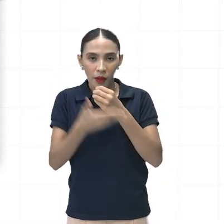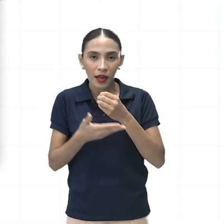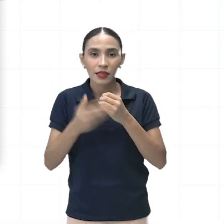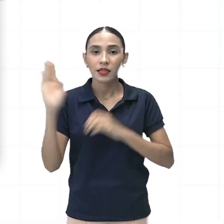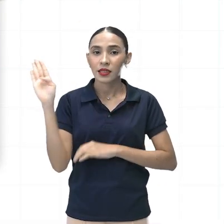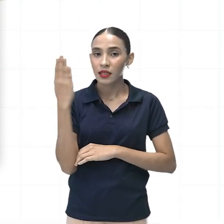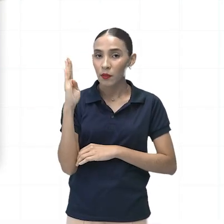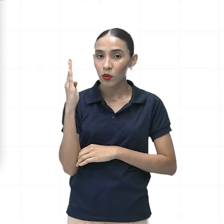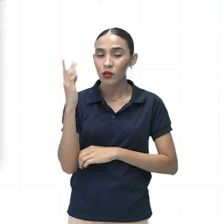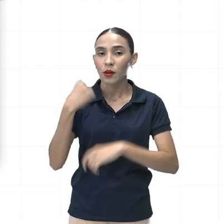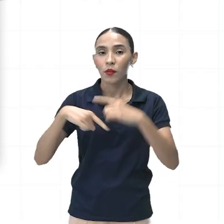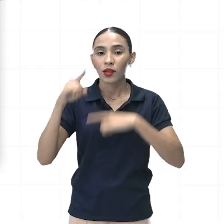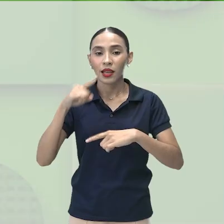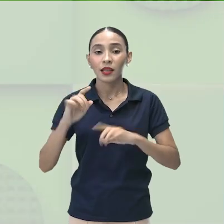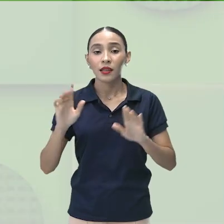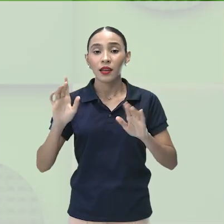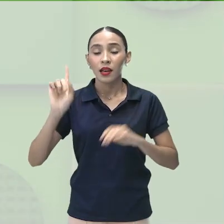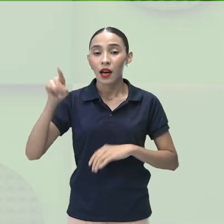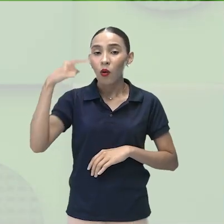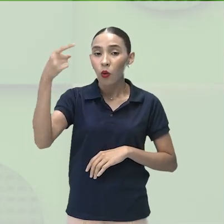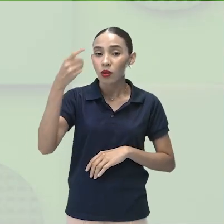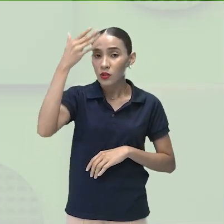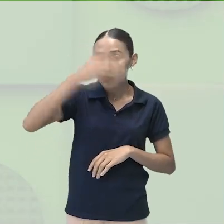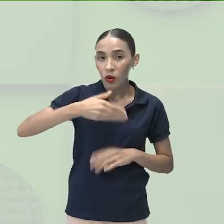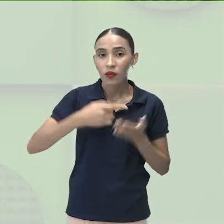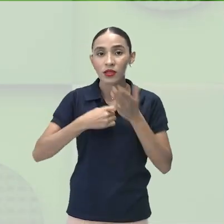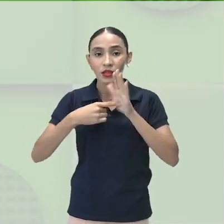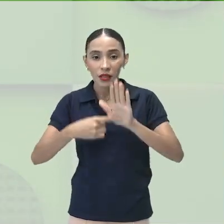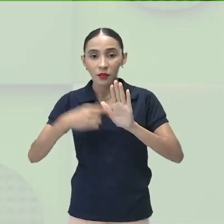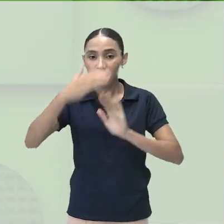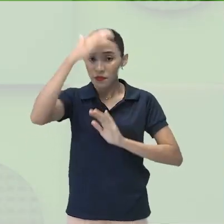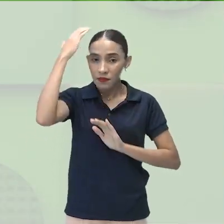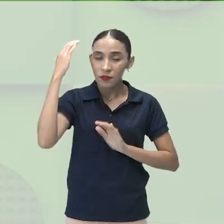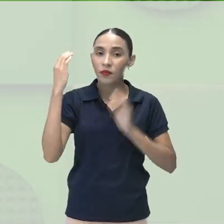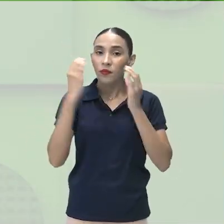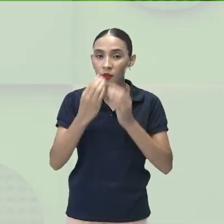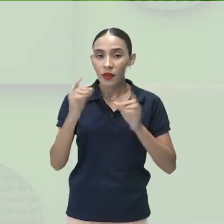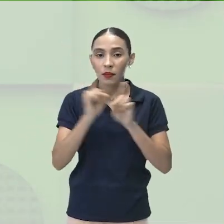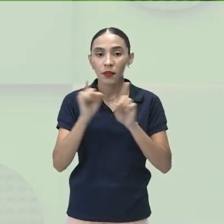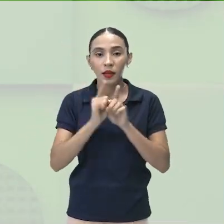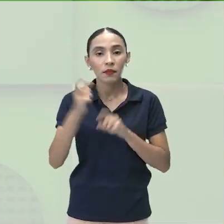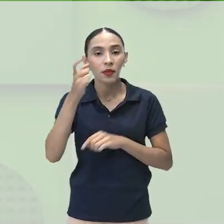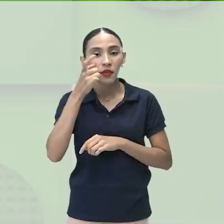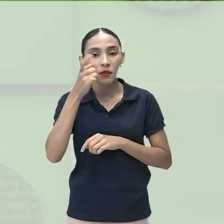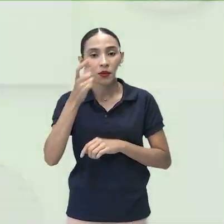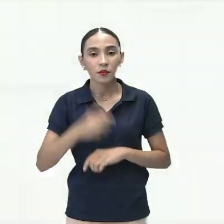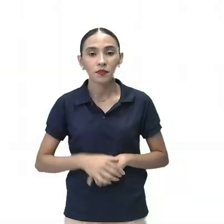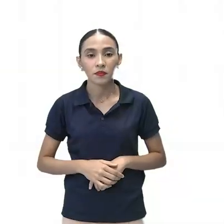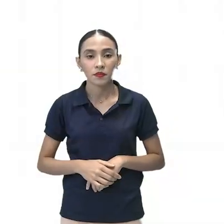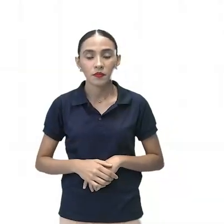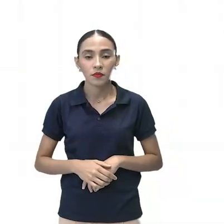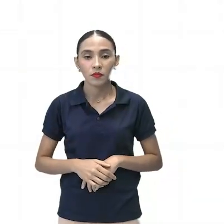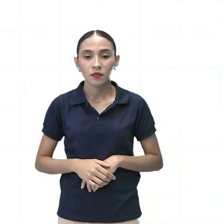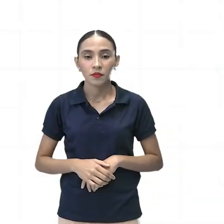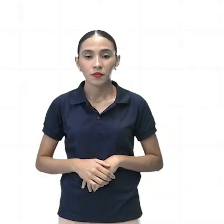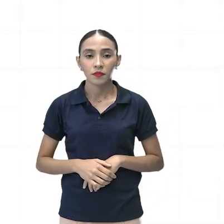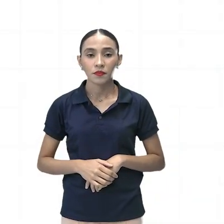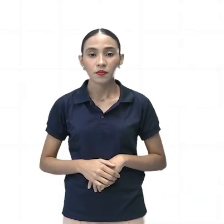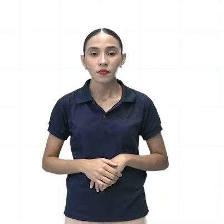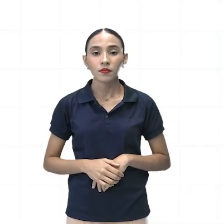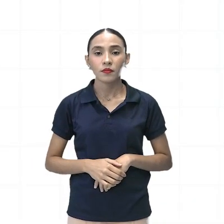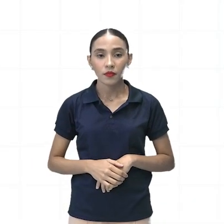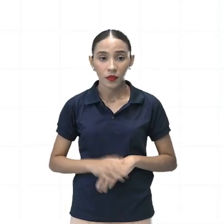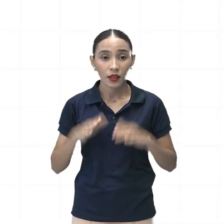moderna. Bem, vamos a outras evidências que Darwin também observou. Vejam só.